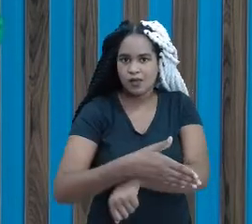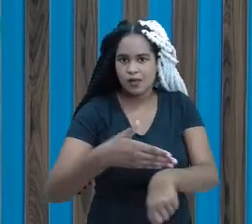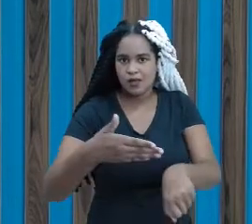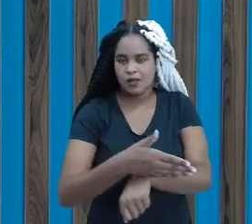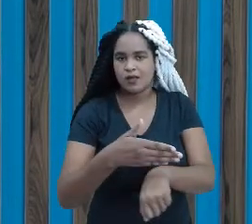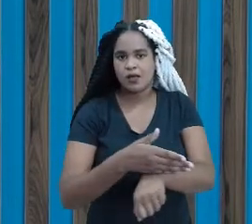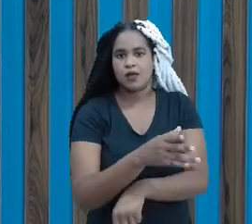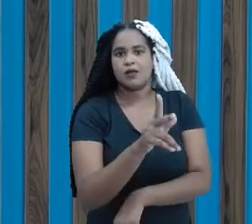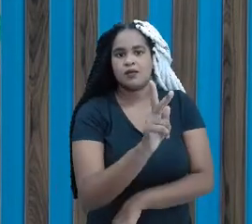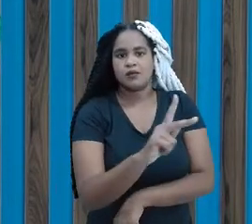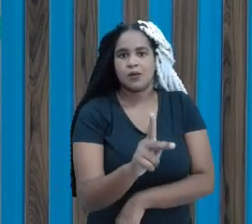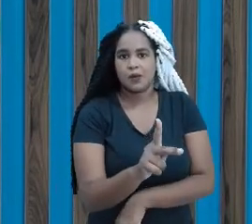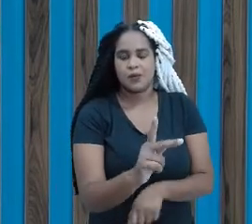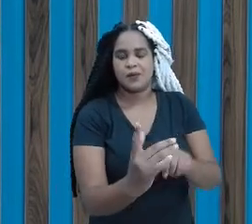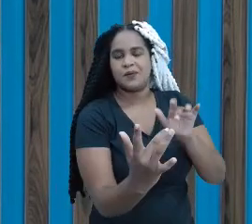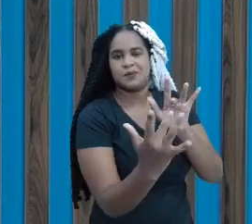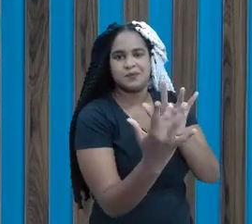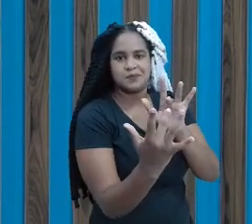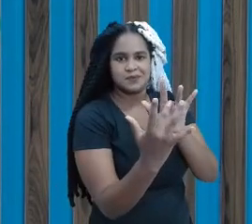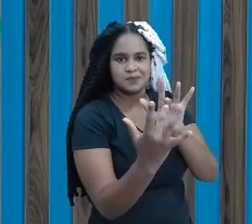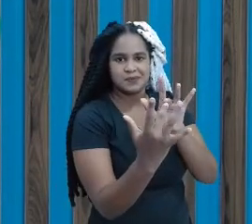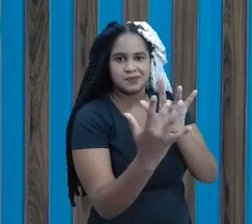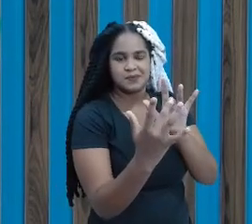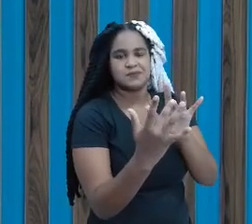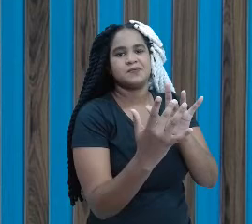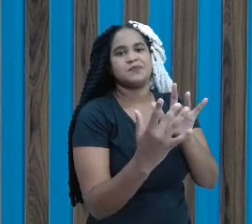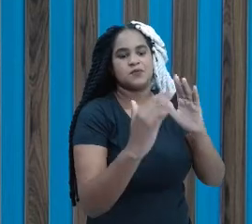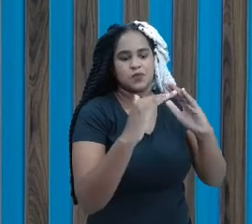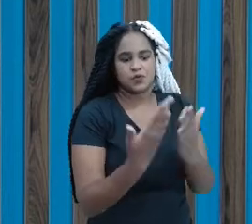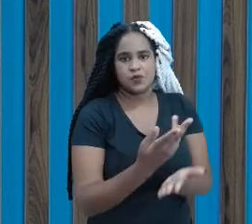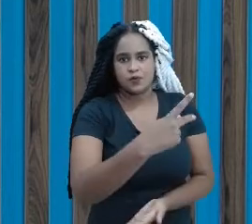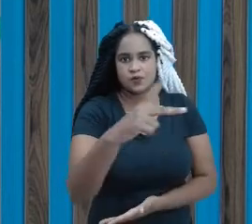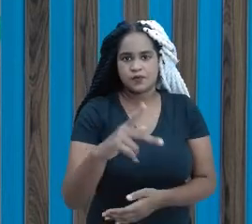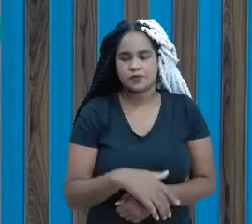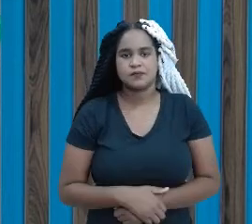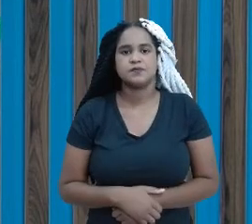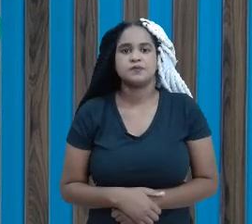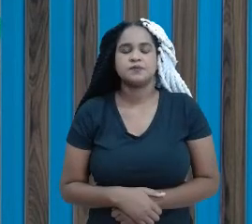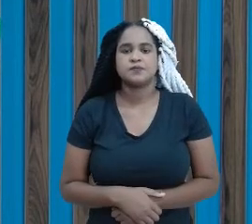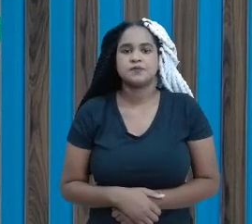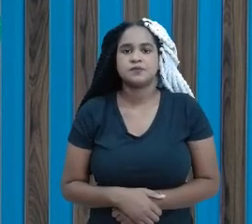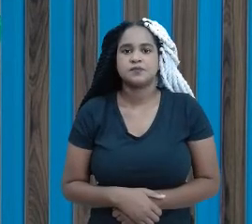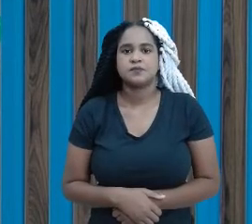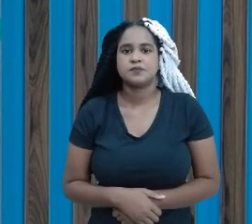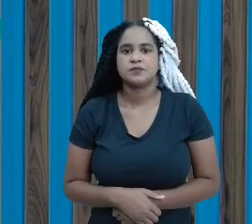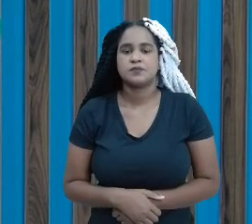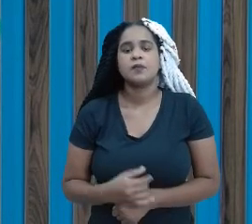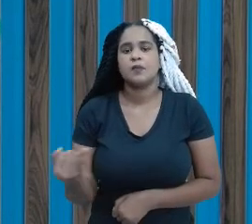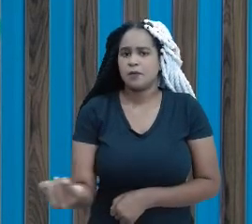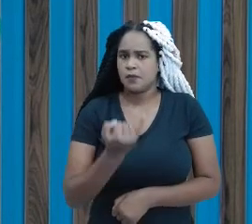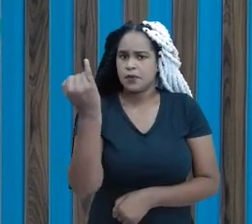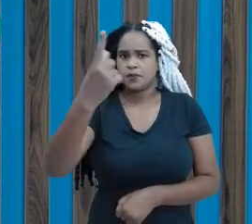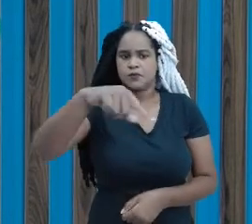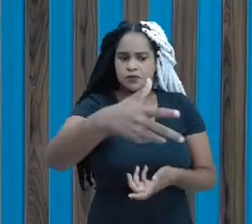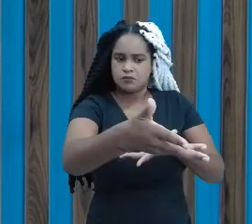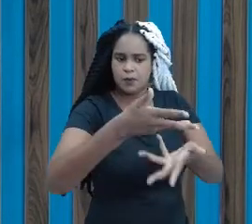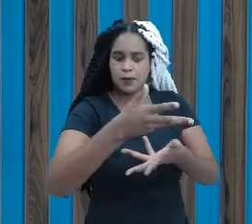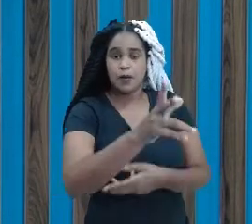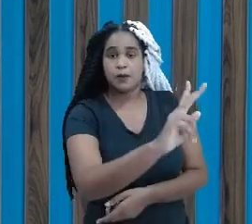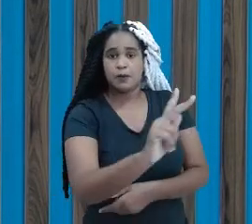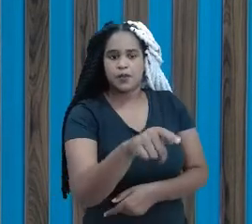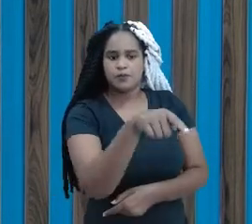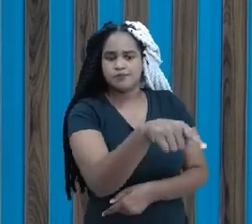contato com o professor de vocês, da sua escola de origem. É muito importante essa interação de vocês. O professor, ele é